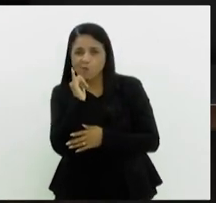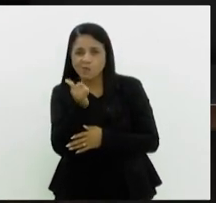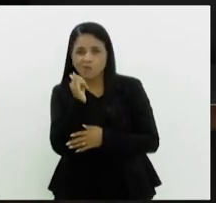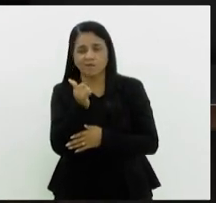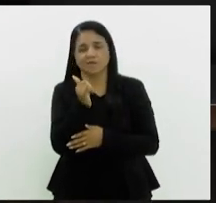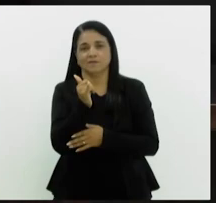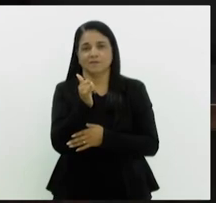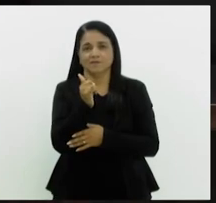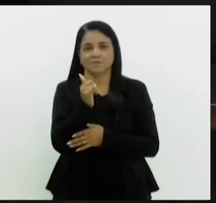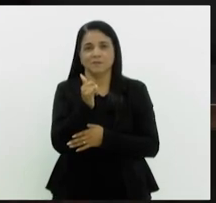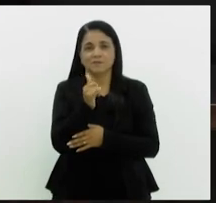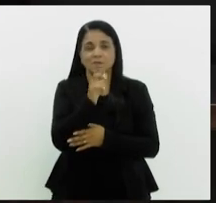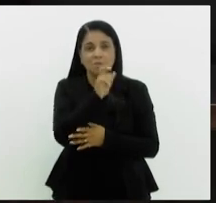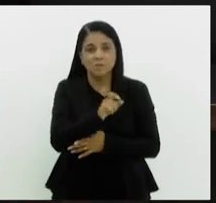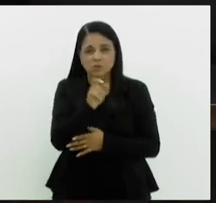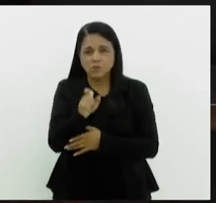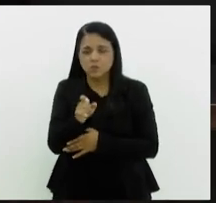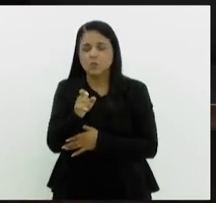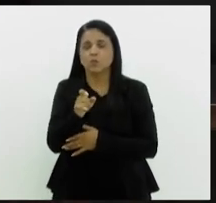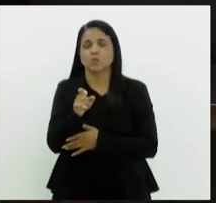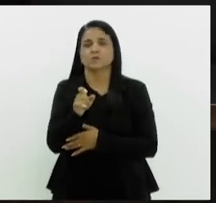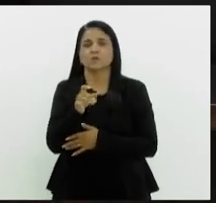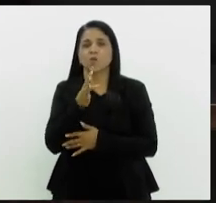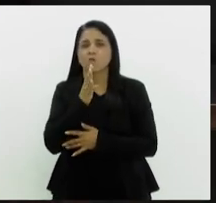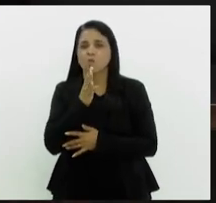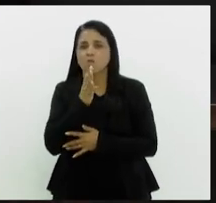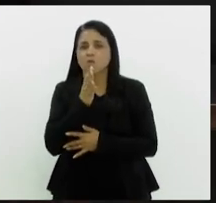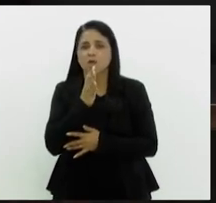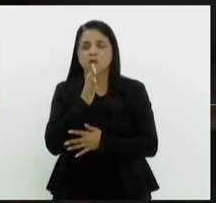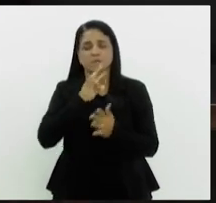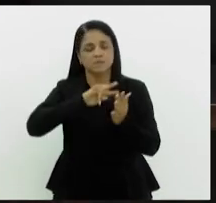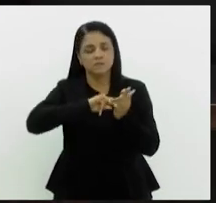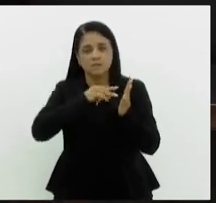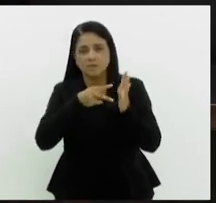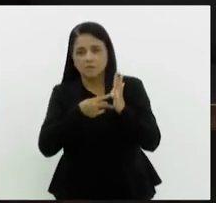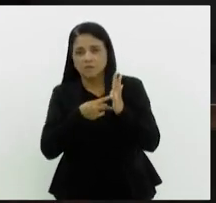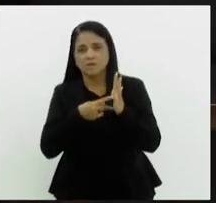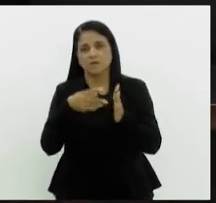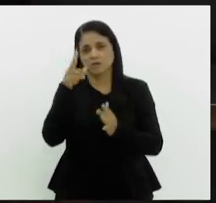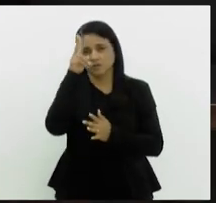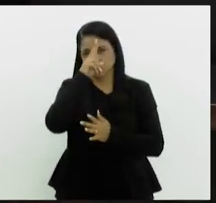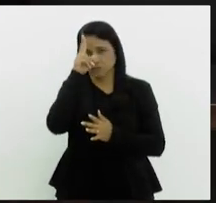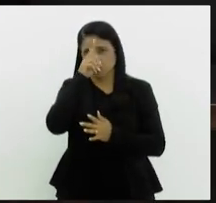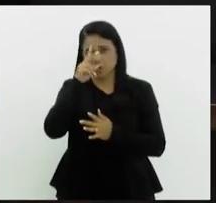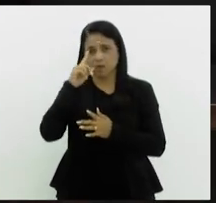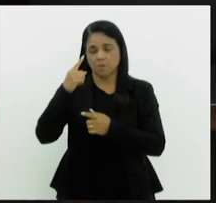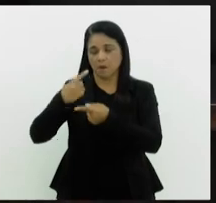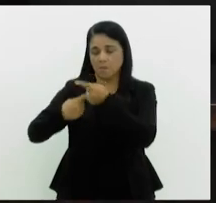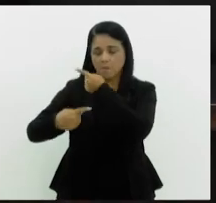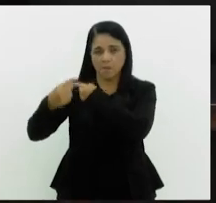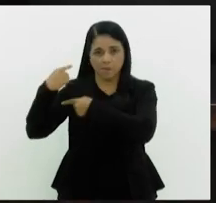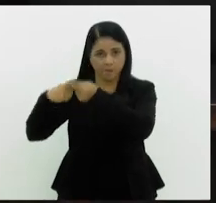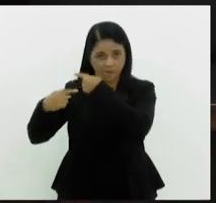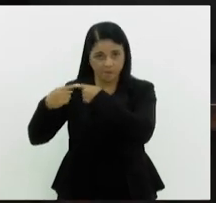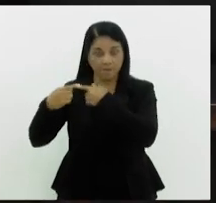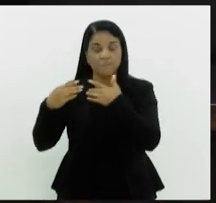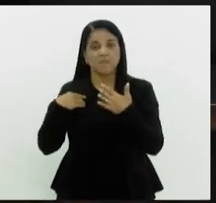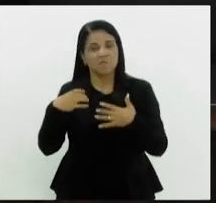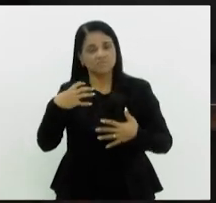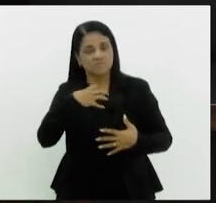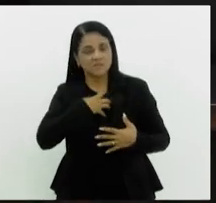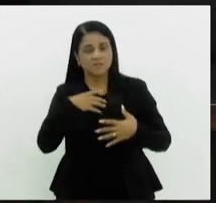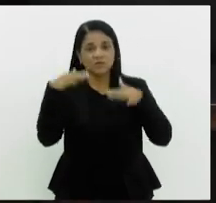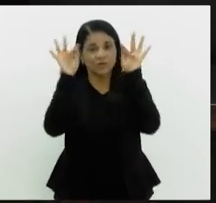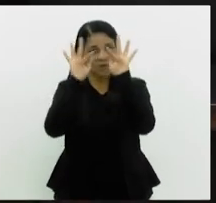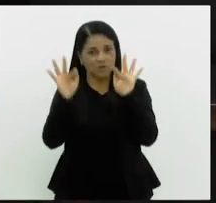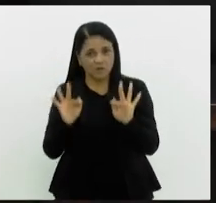e aquelas que conhecem e sabem o que isso significa para a nossa ancestralidade. Então, eu fico muito feliz de